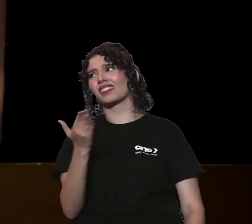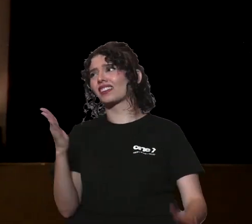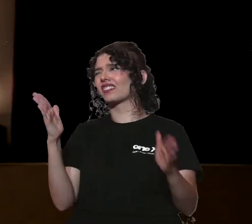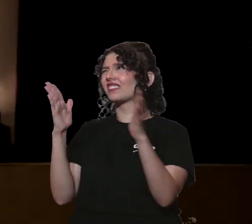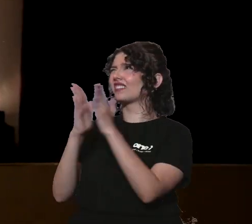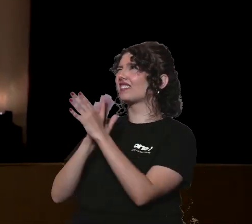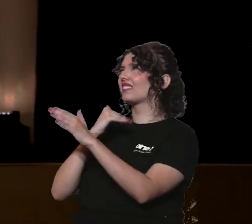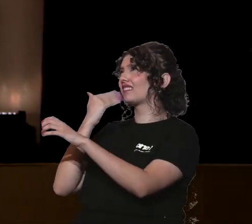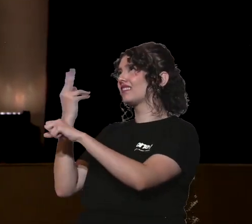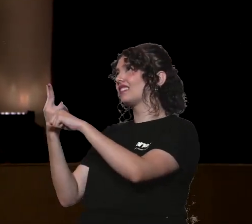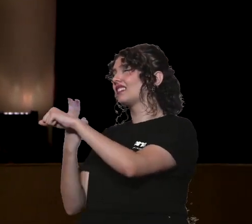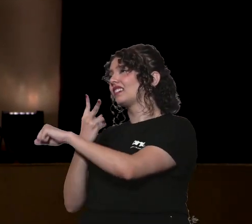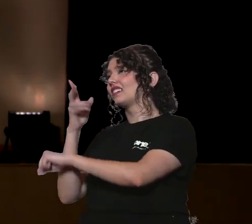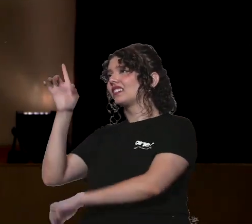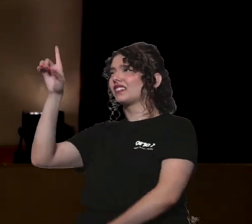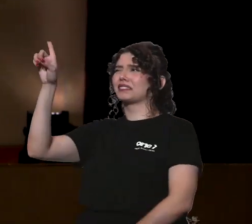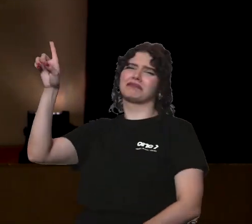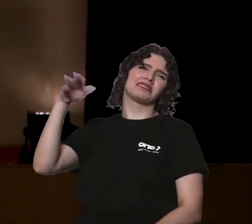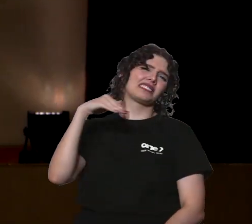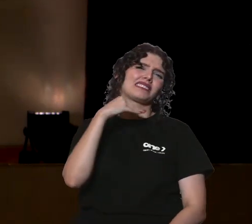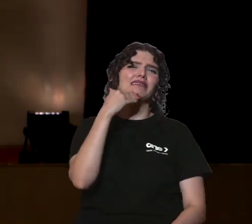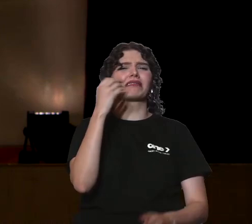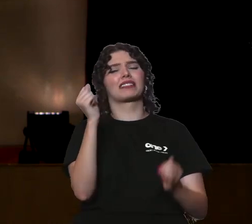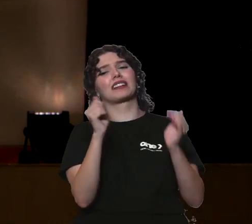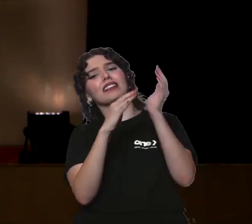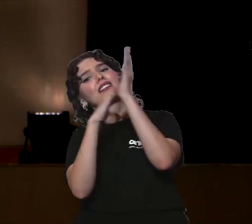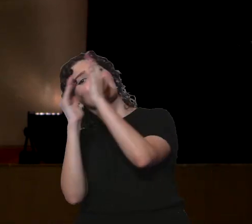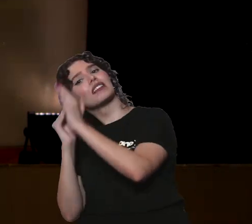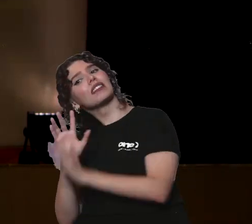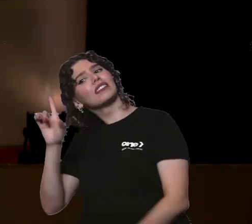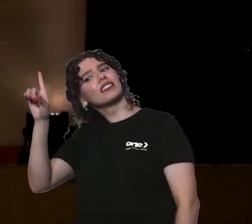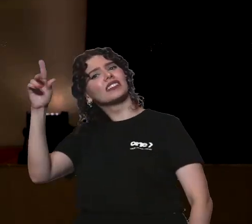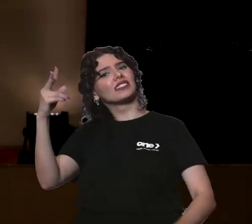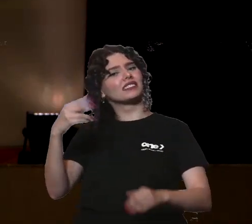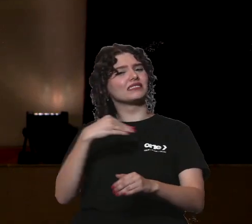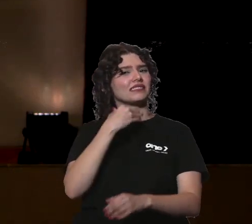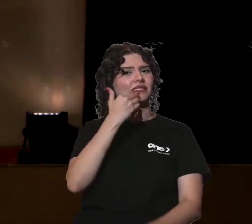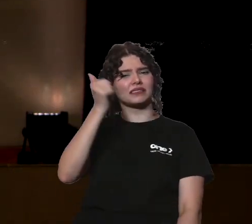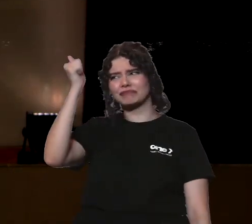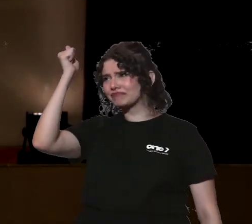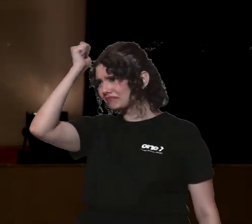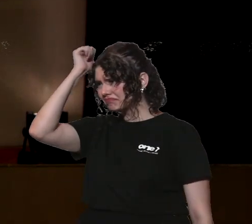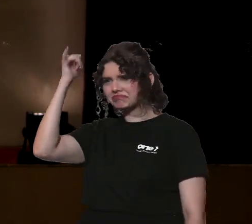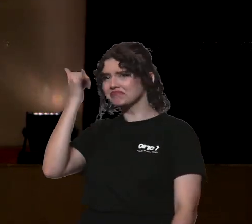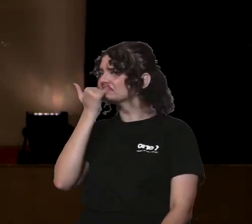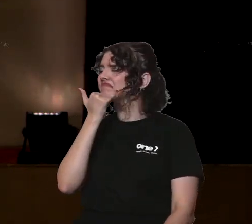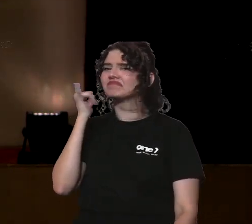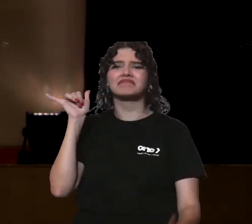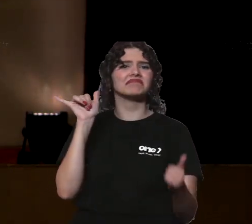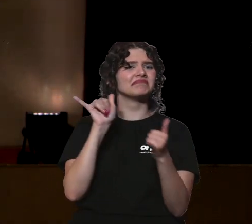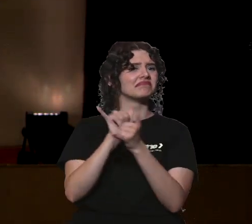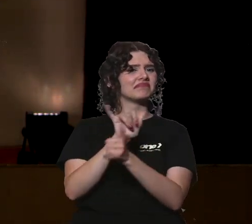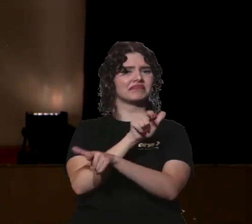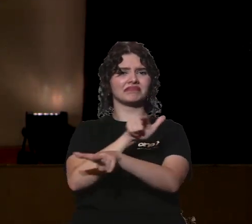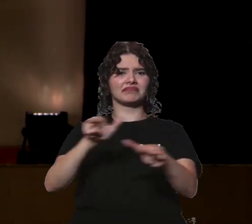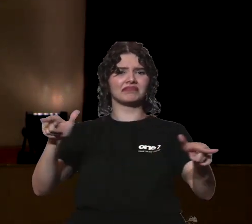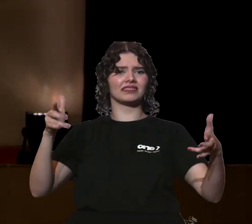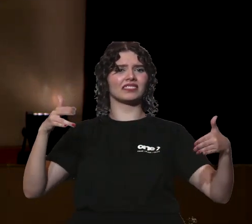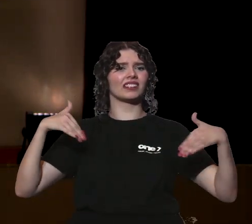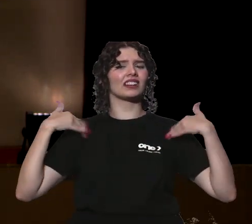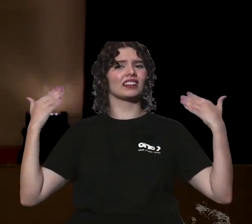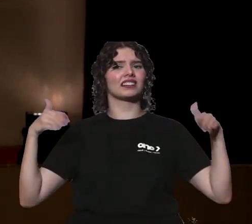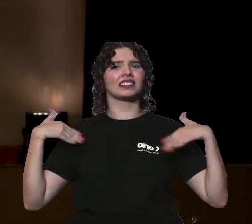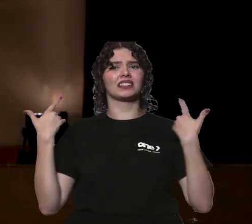busca Deus, onde não houve louvor, onde não há arrependimento, onde não há perdão, onde não há alegria, onde não